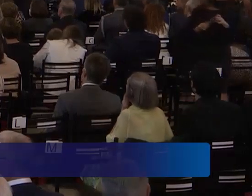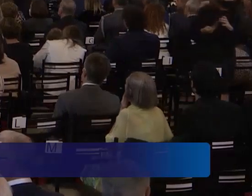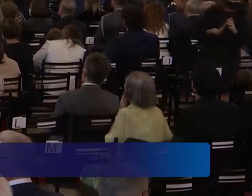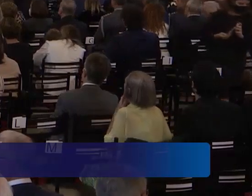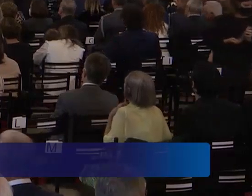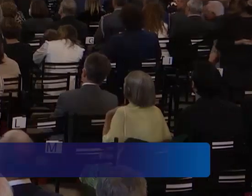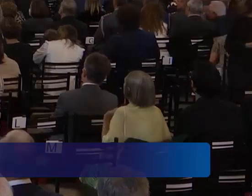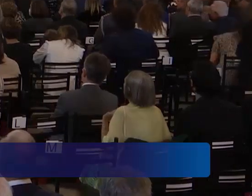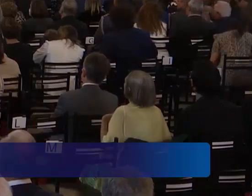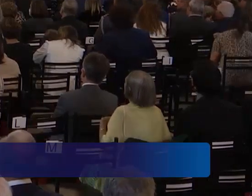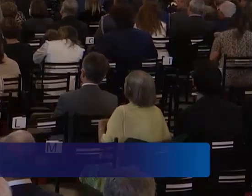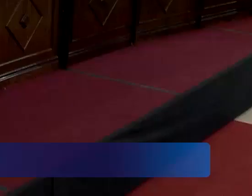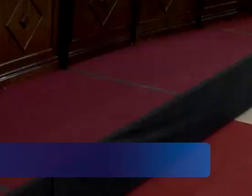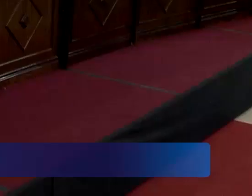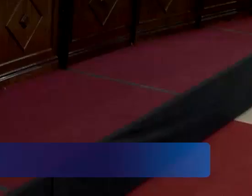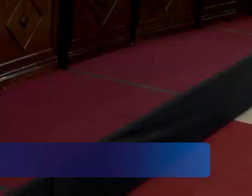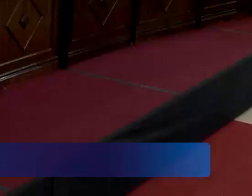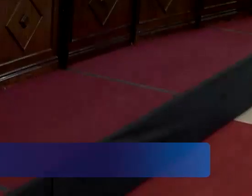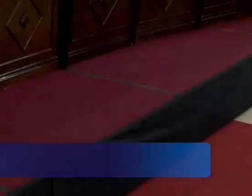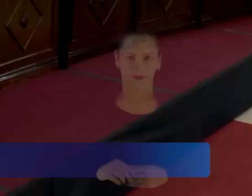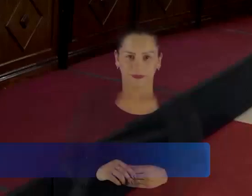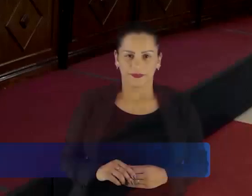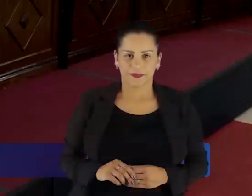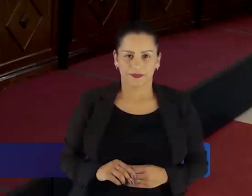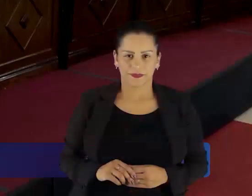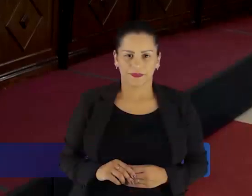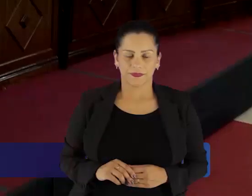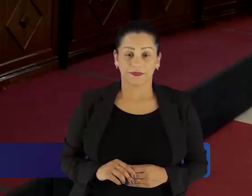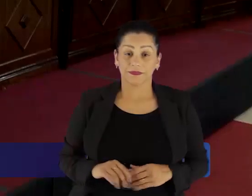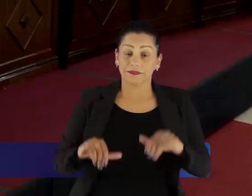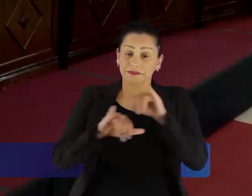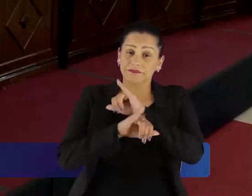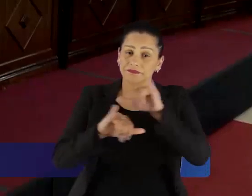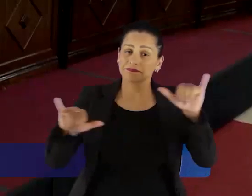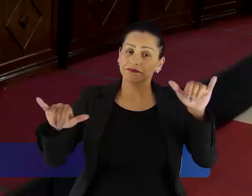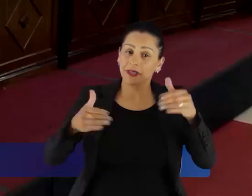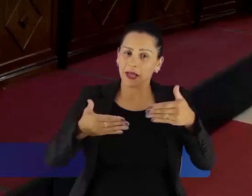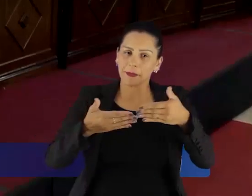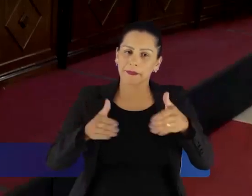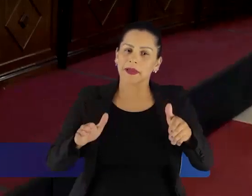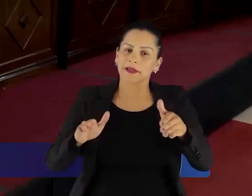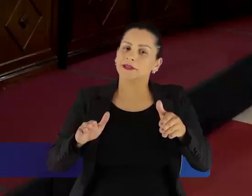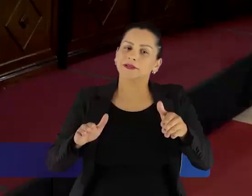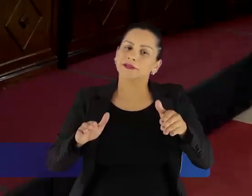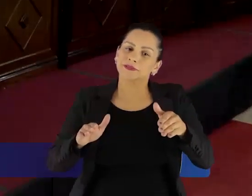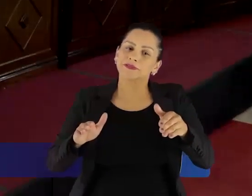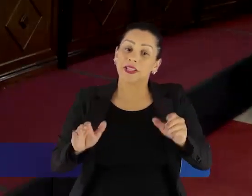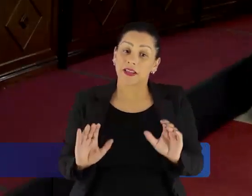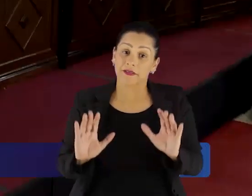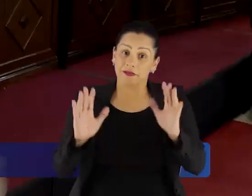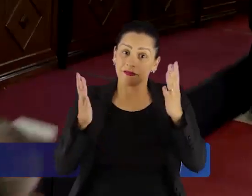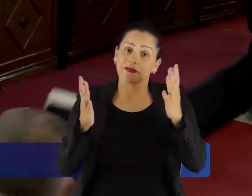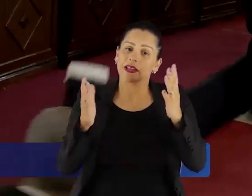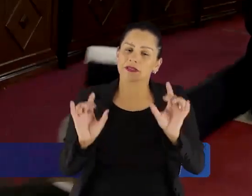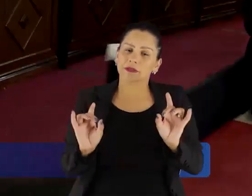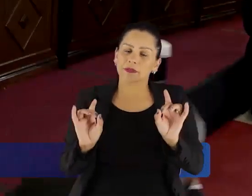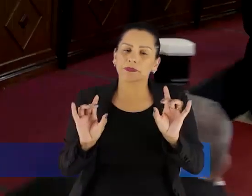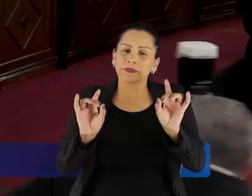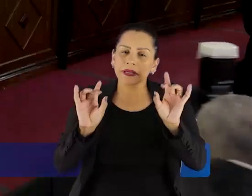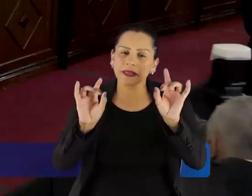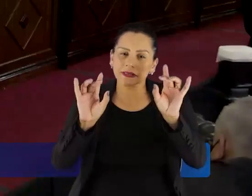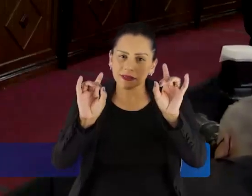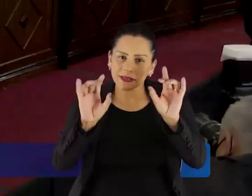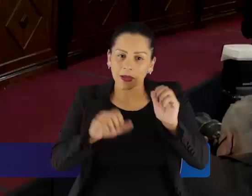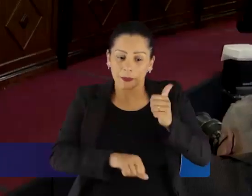E aí E aí eu declaro aberta a presente solenidade de posse do Conselho